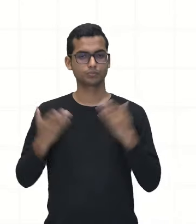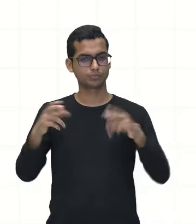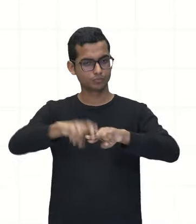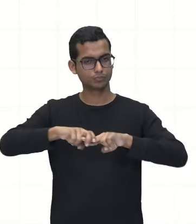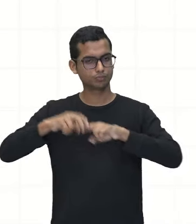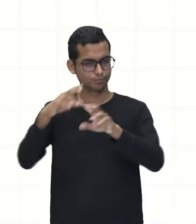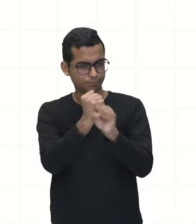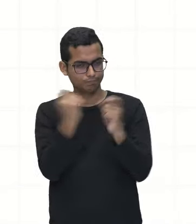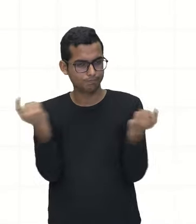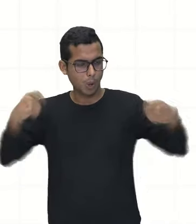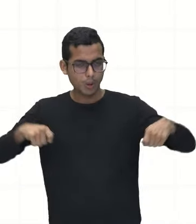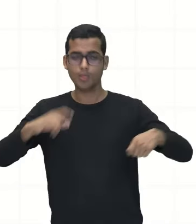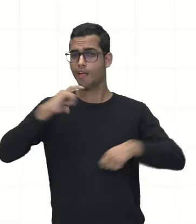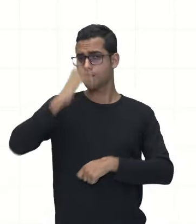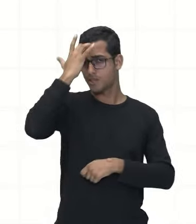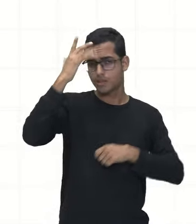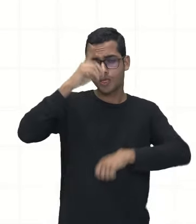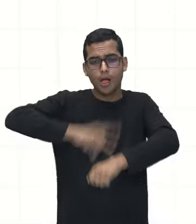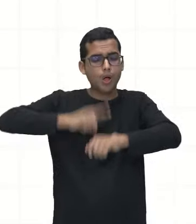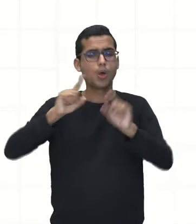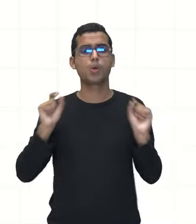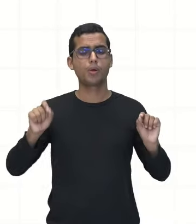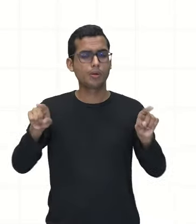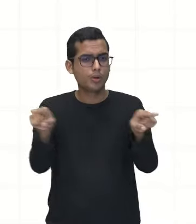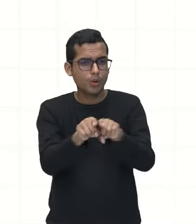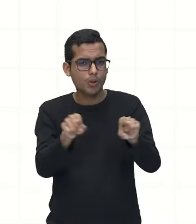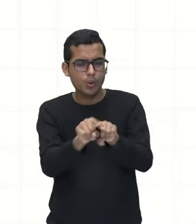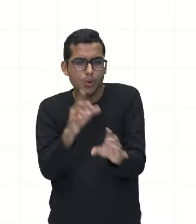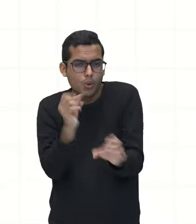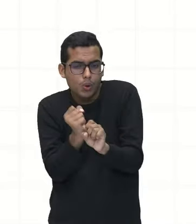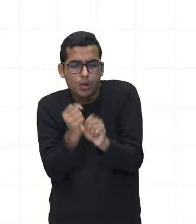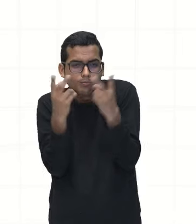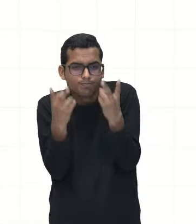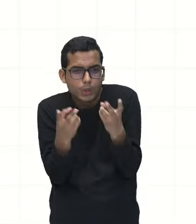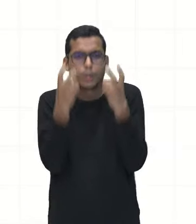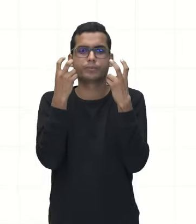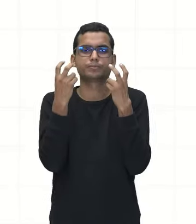né, justamente para facilitar o cálculo, tá bom? Para termos uma percepção